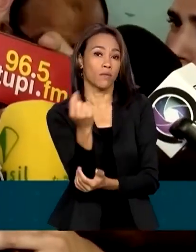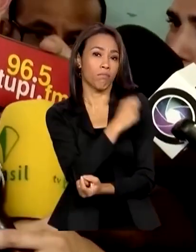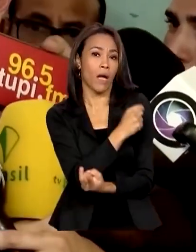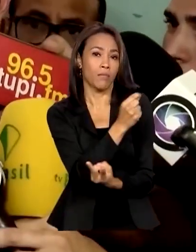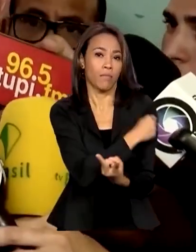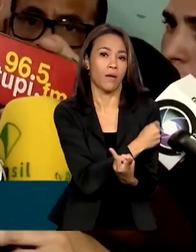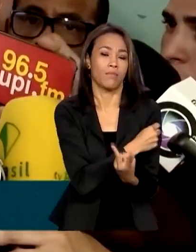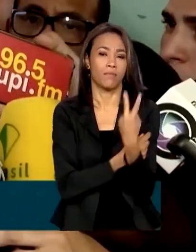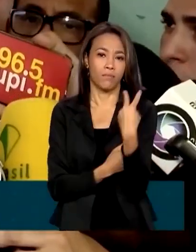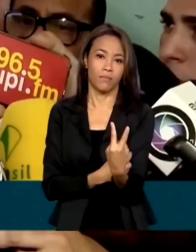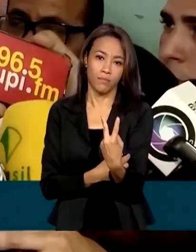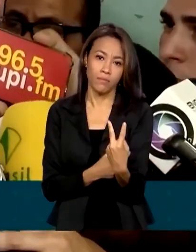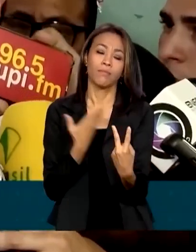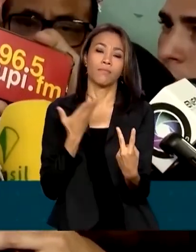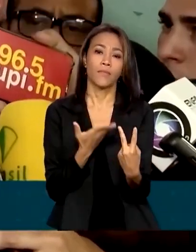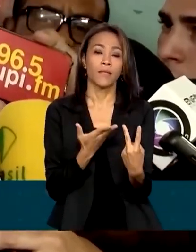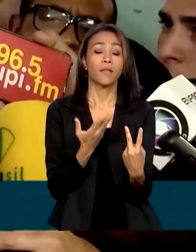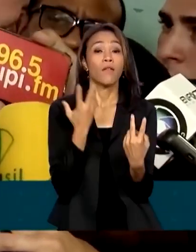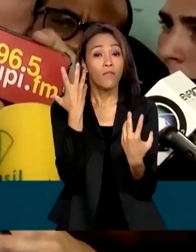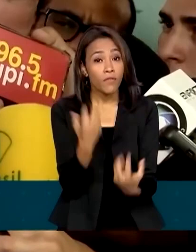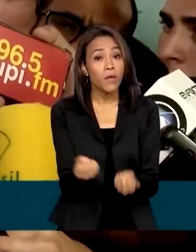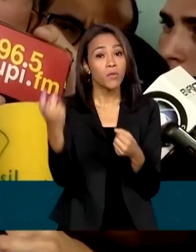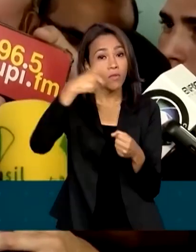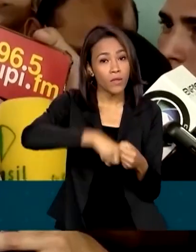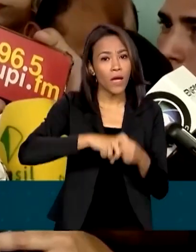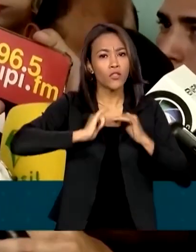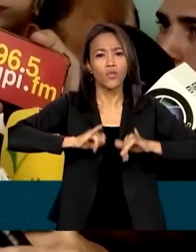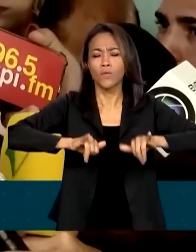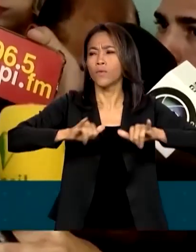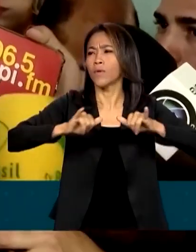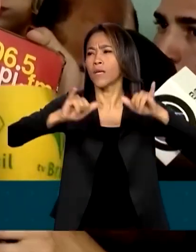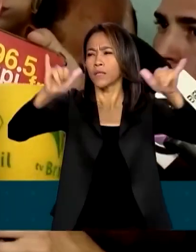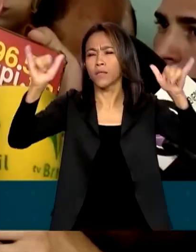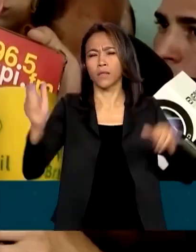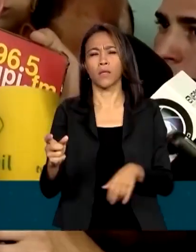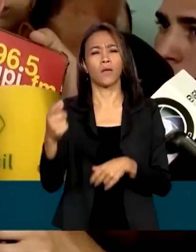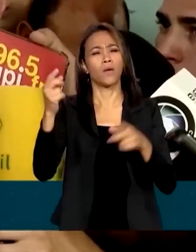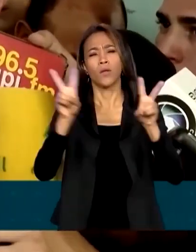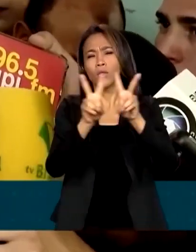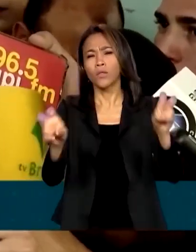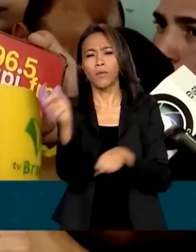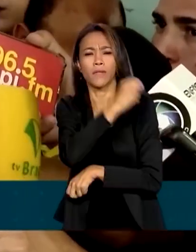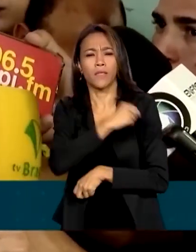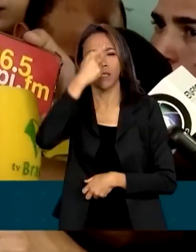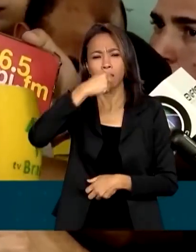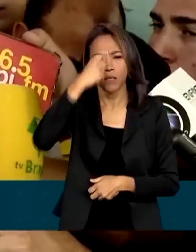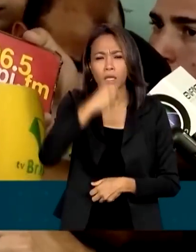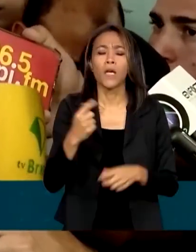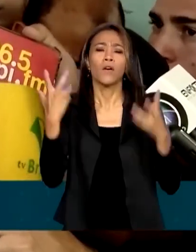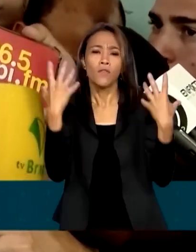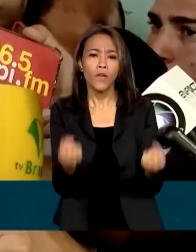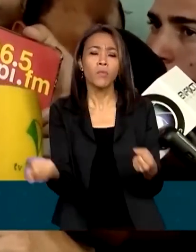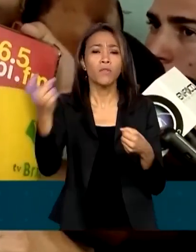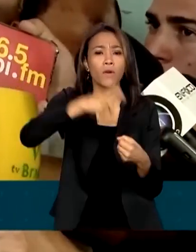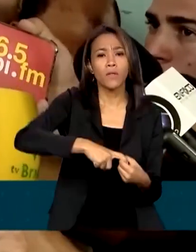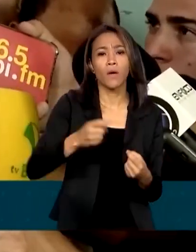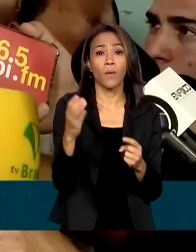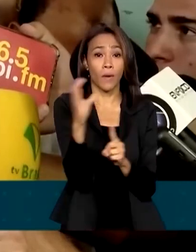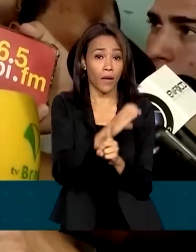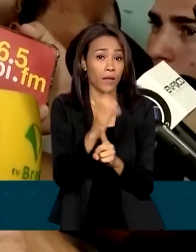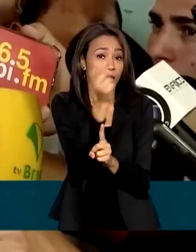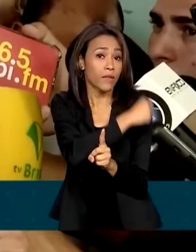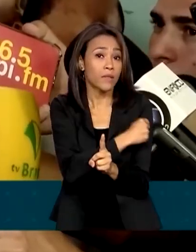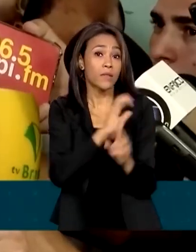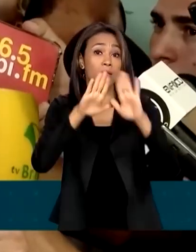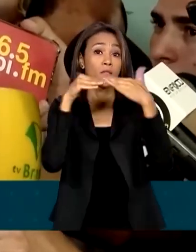População que está indicada para receber essa vacina, vamos retomar as campanhas da vacina da influenza, retomar o calendário vacinal nas escolas e também